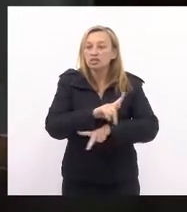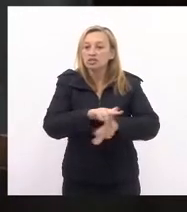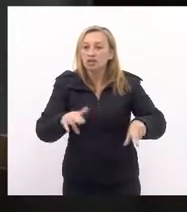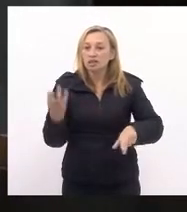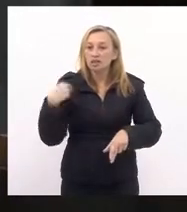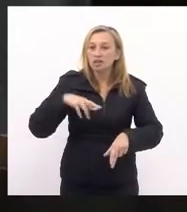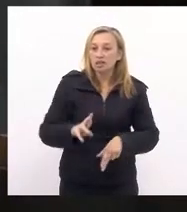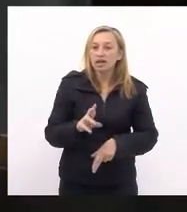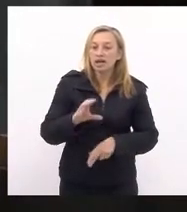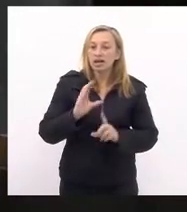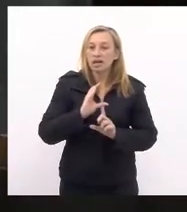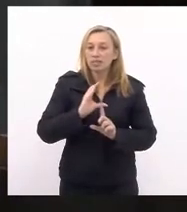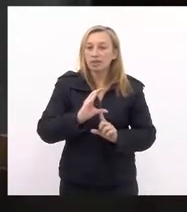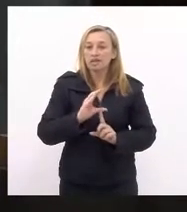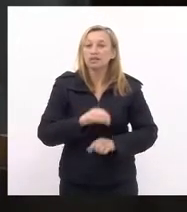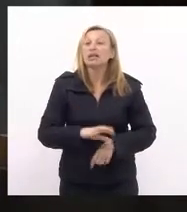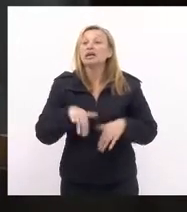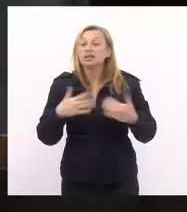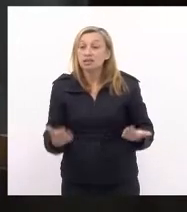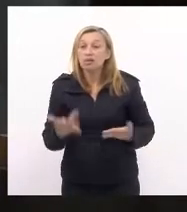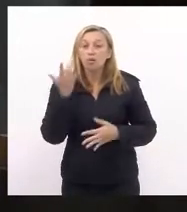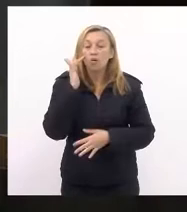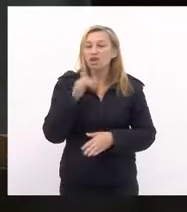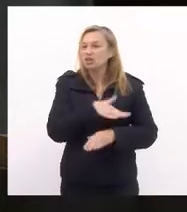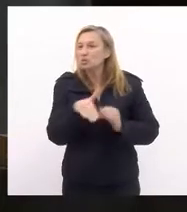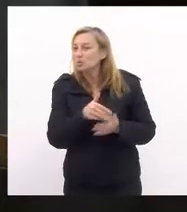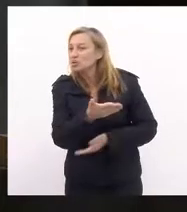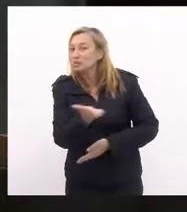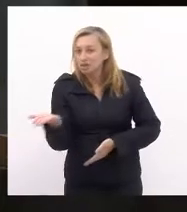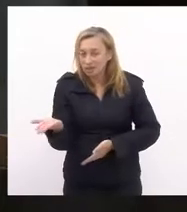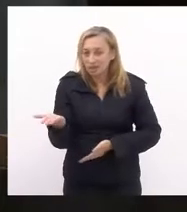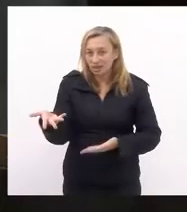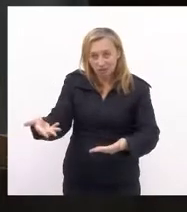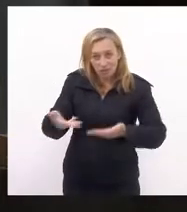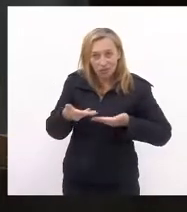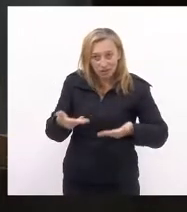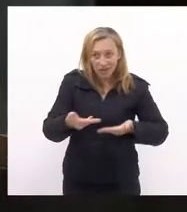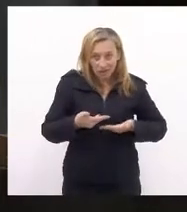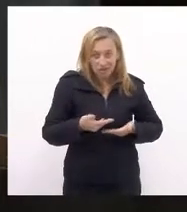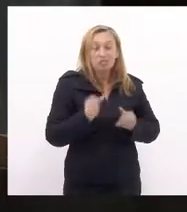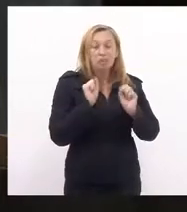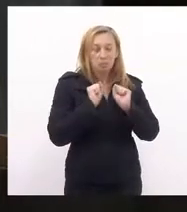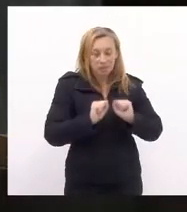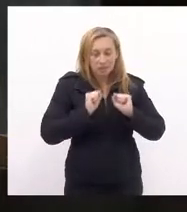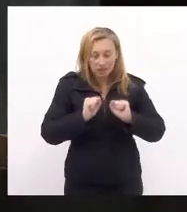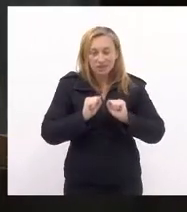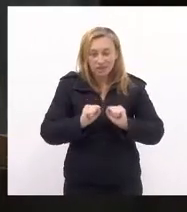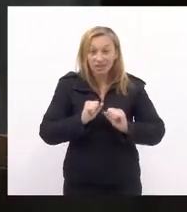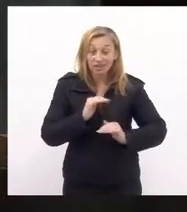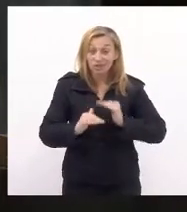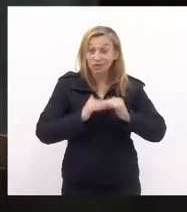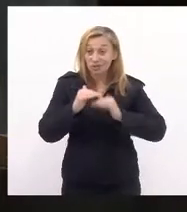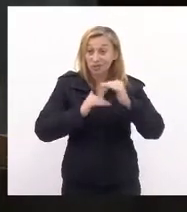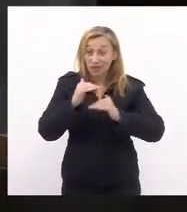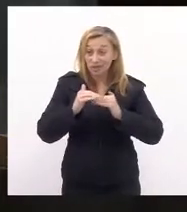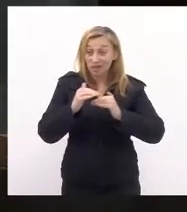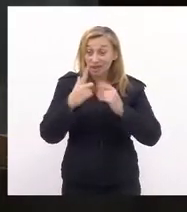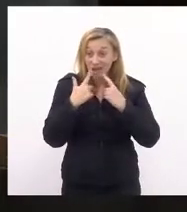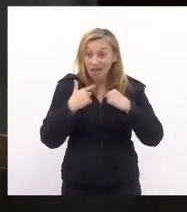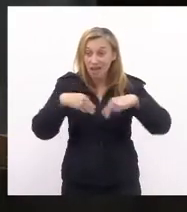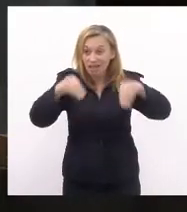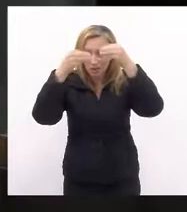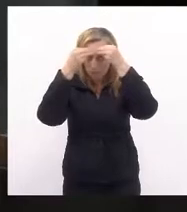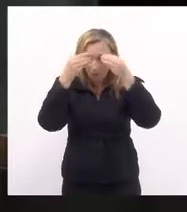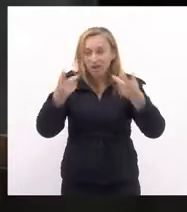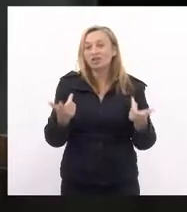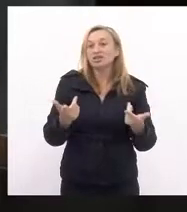da capelania. Então, eu acho que todos vocês são nossos convidados para poder desenvolver essa linguagem,